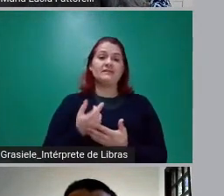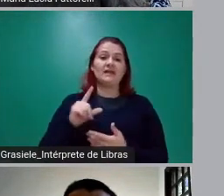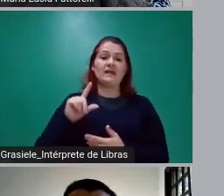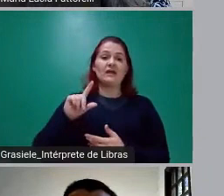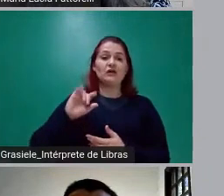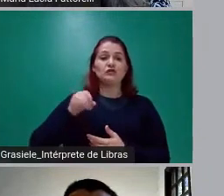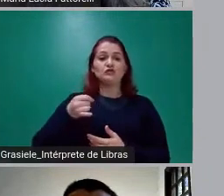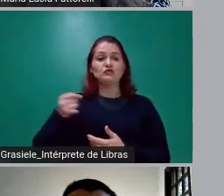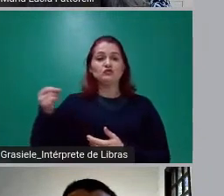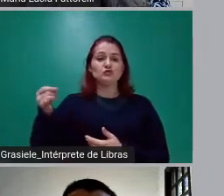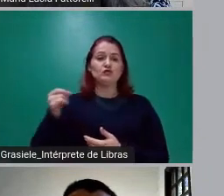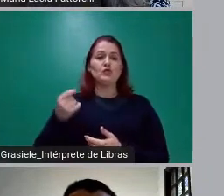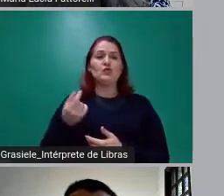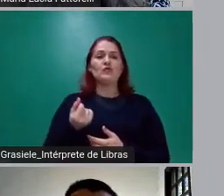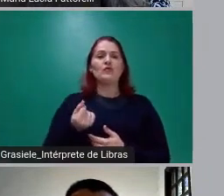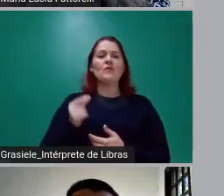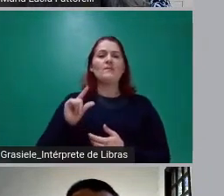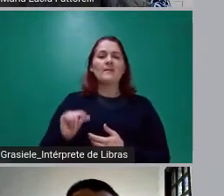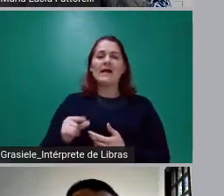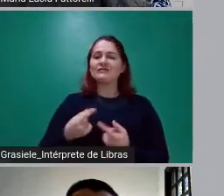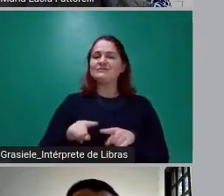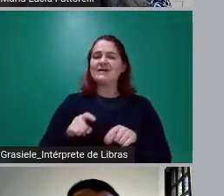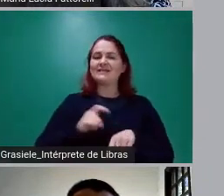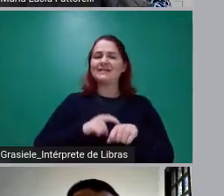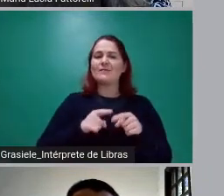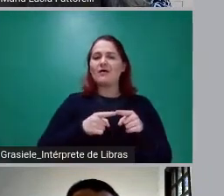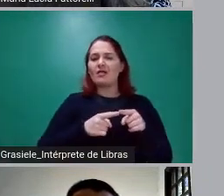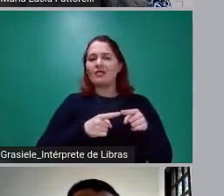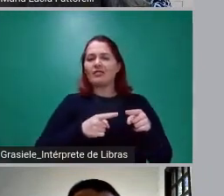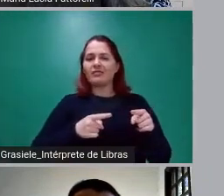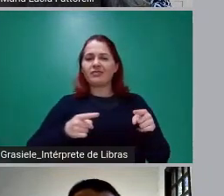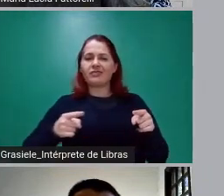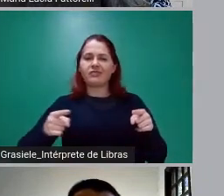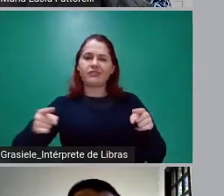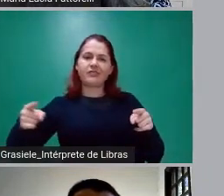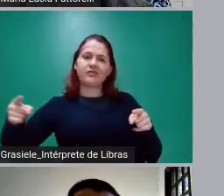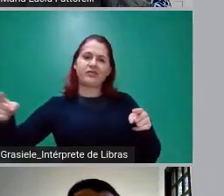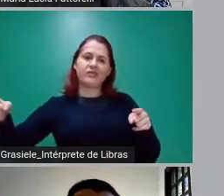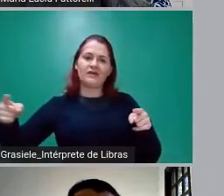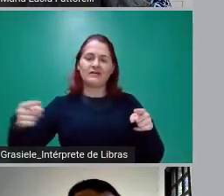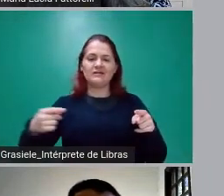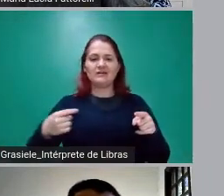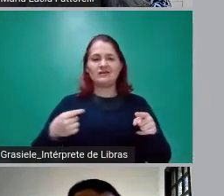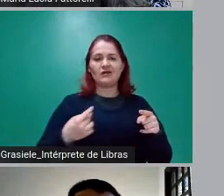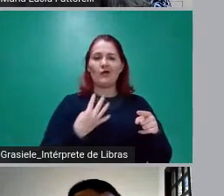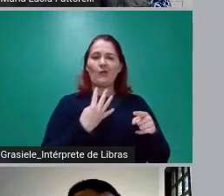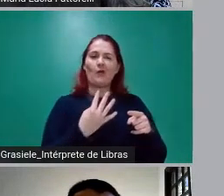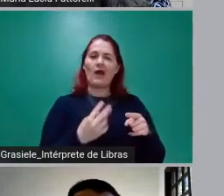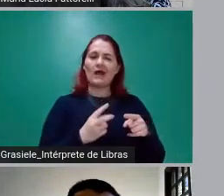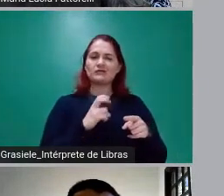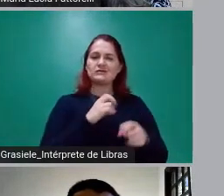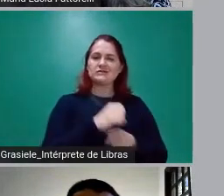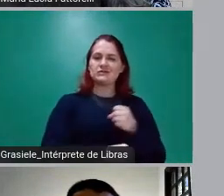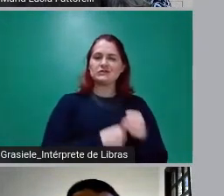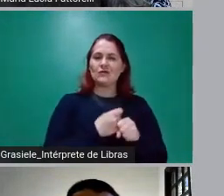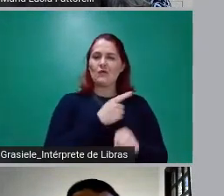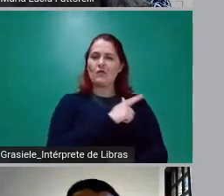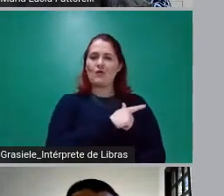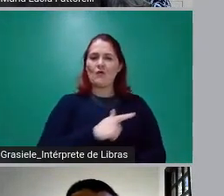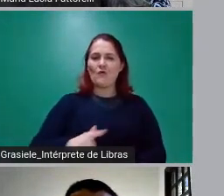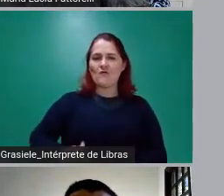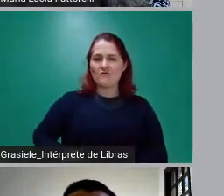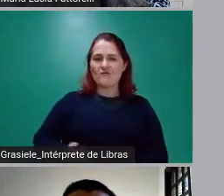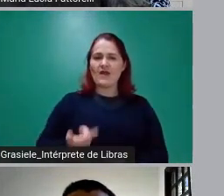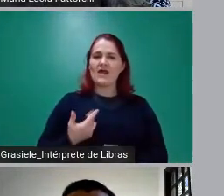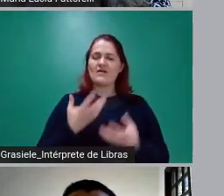então oferecia o período de carência de 4, 5 anos para um governador para se comprometer com um